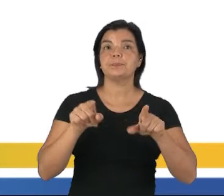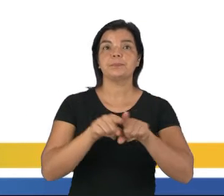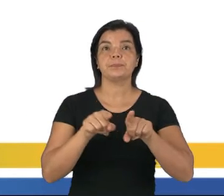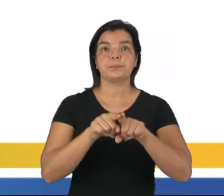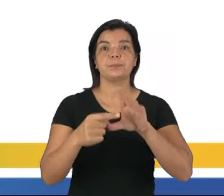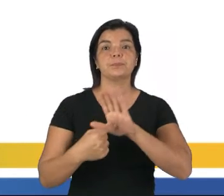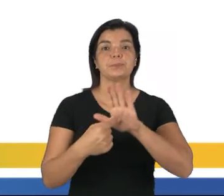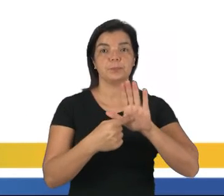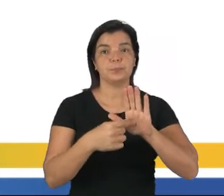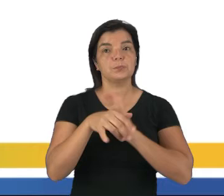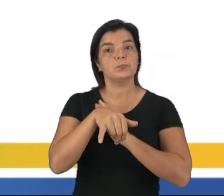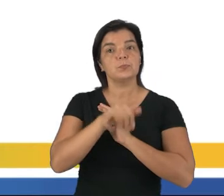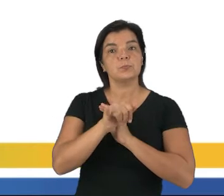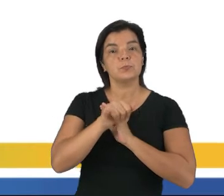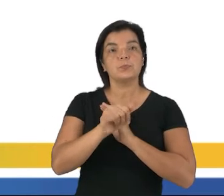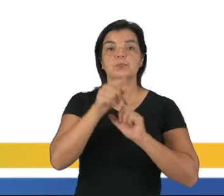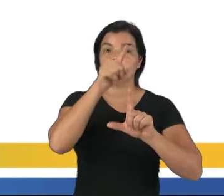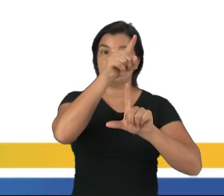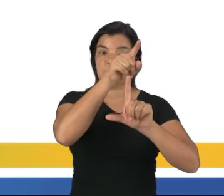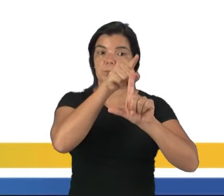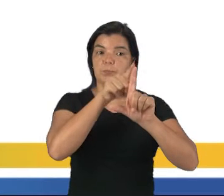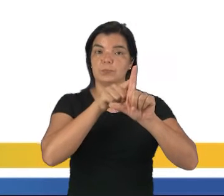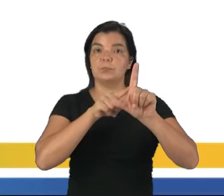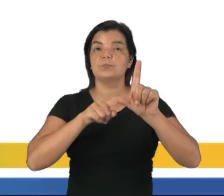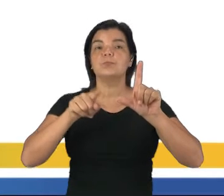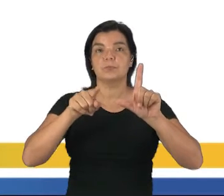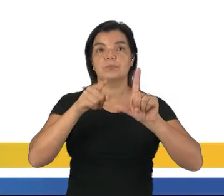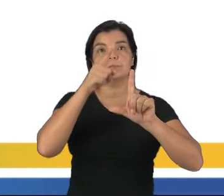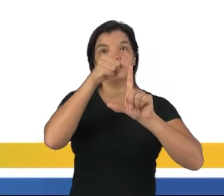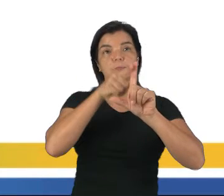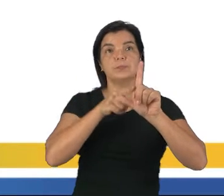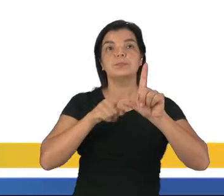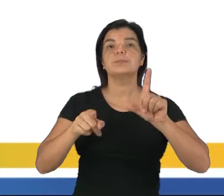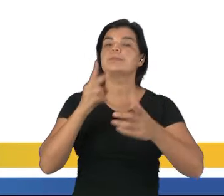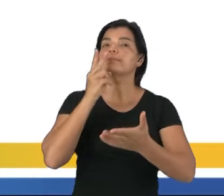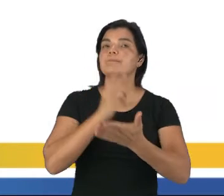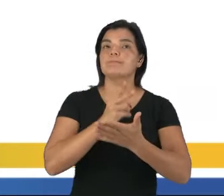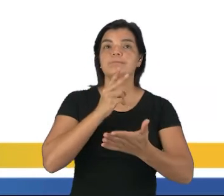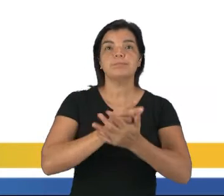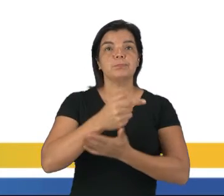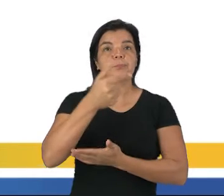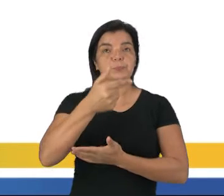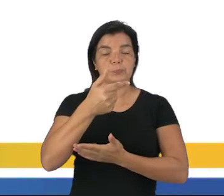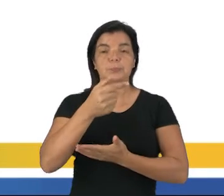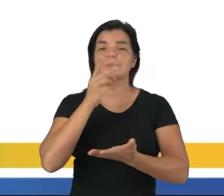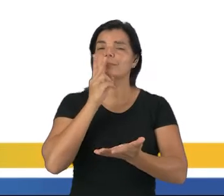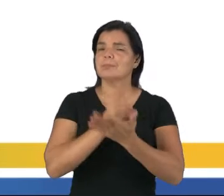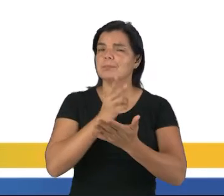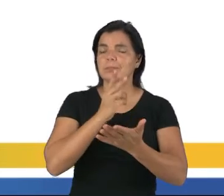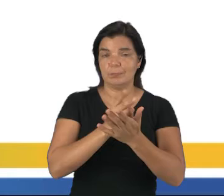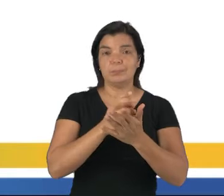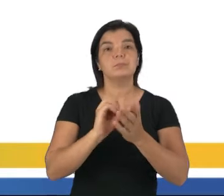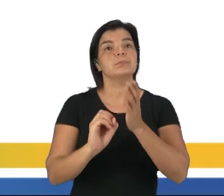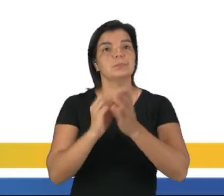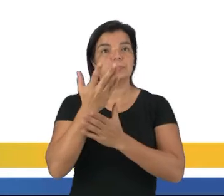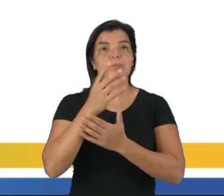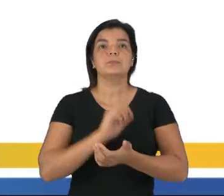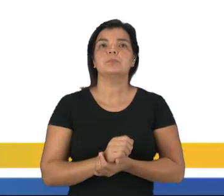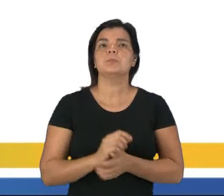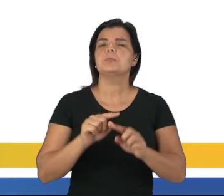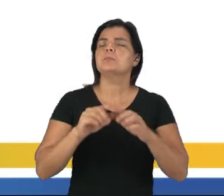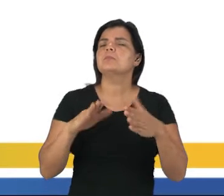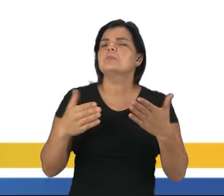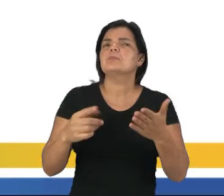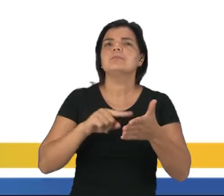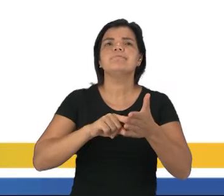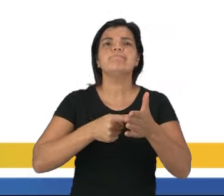parábola intercepta o eixo y. O gráfico da função do segundo grau sempre vai tocar o eixo y, isso sempre vai acontecer. Mas em que